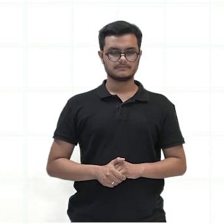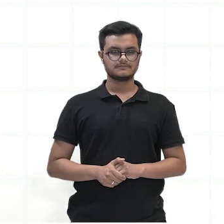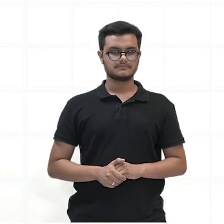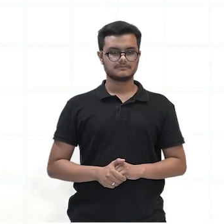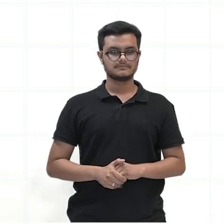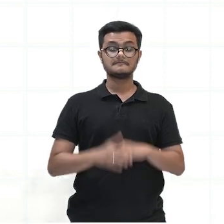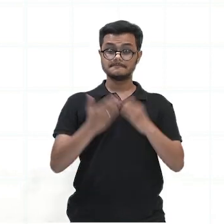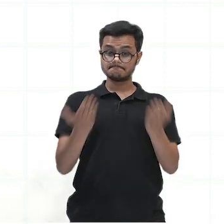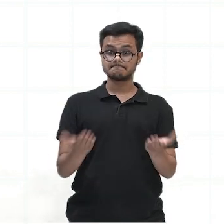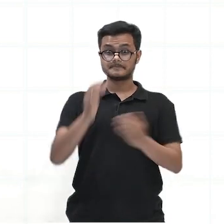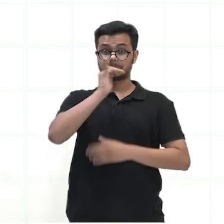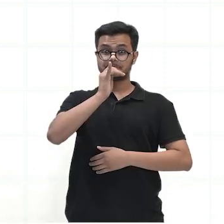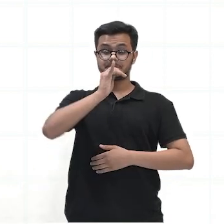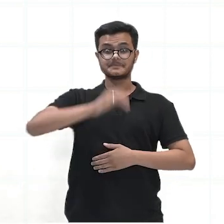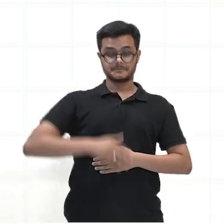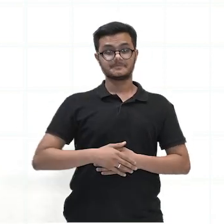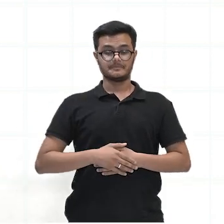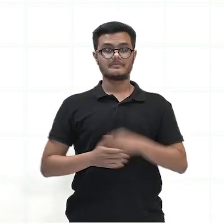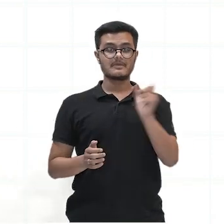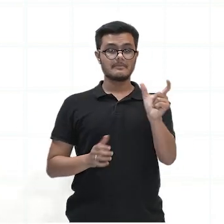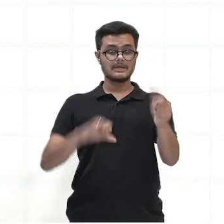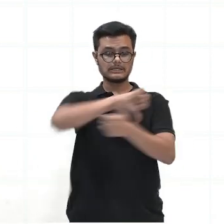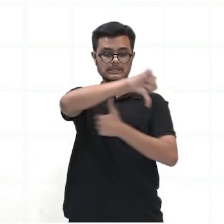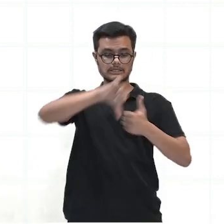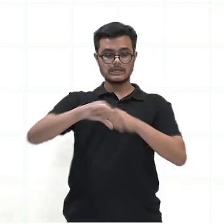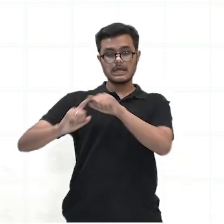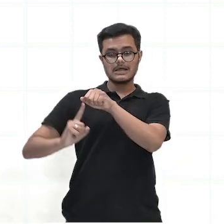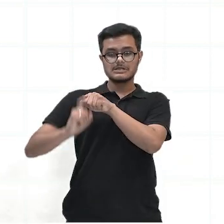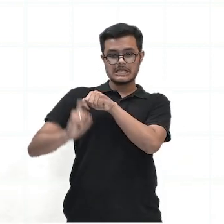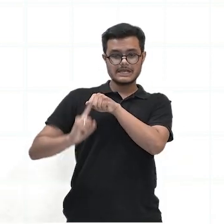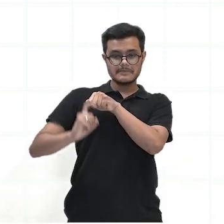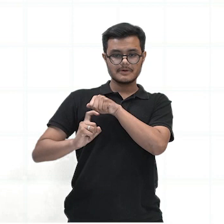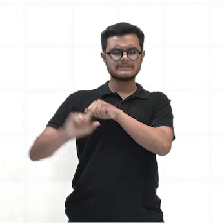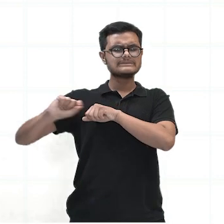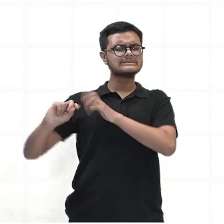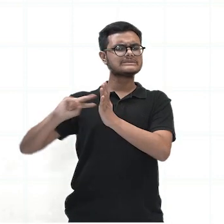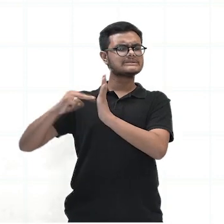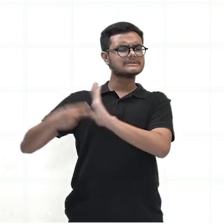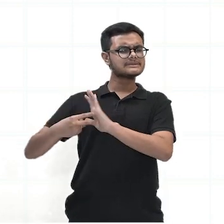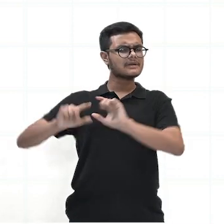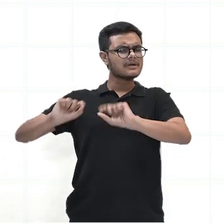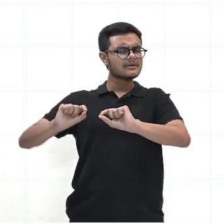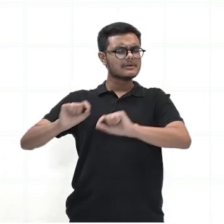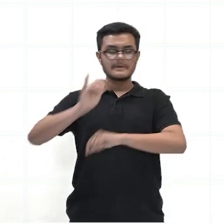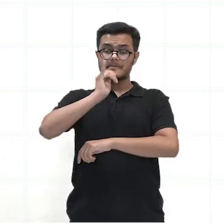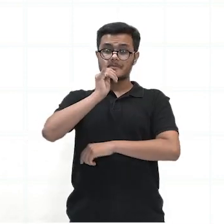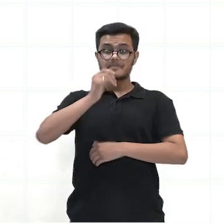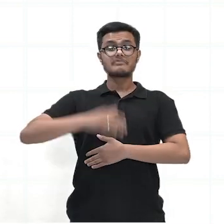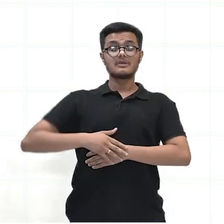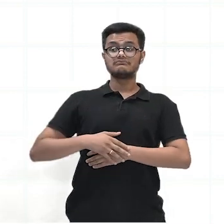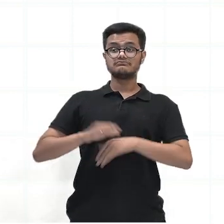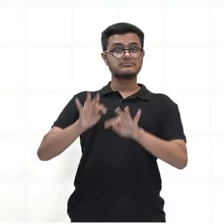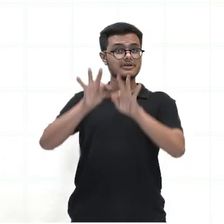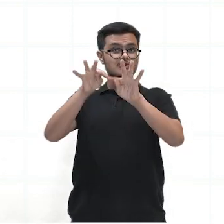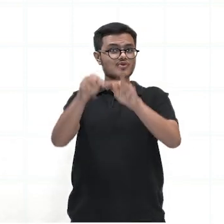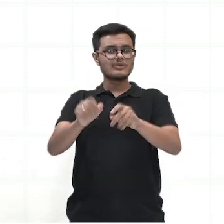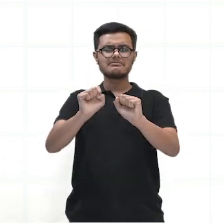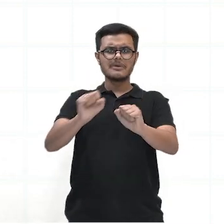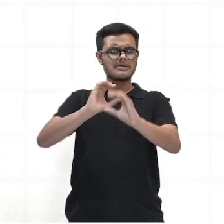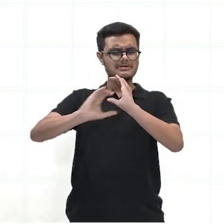ele trocasse as palavras por figuras? Isso permitiria que as pessoas pudessem se